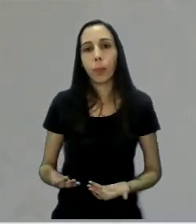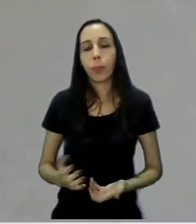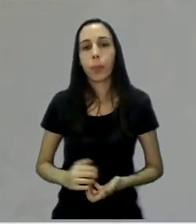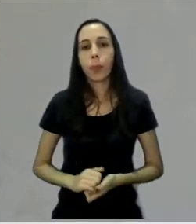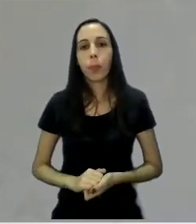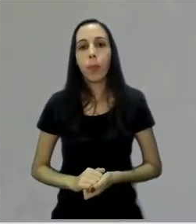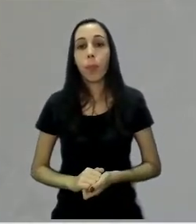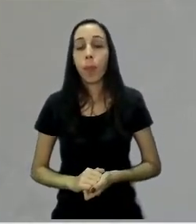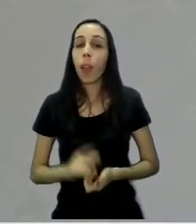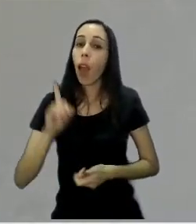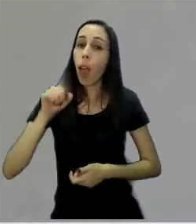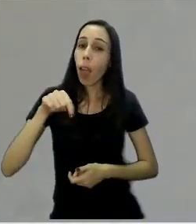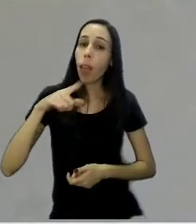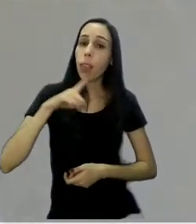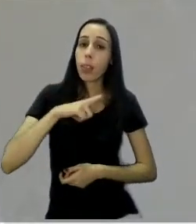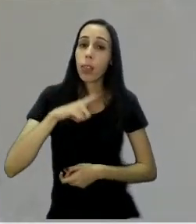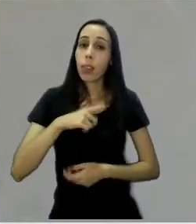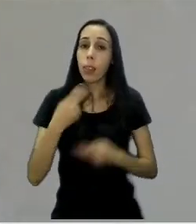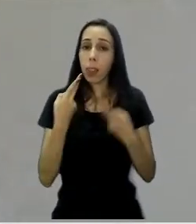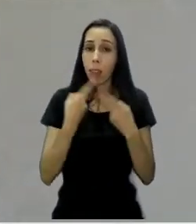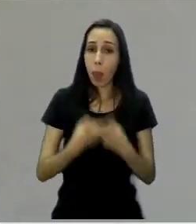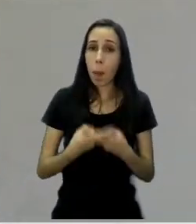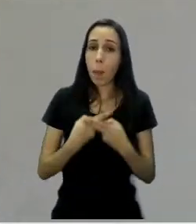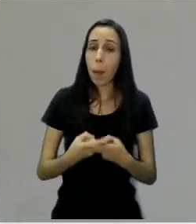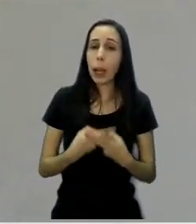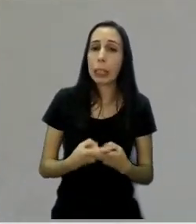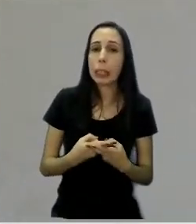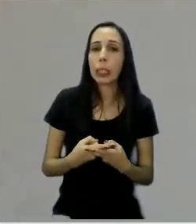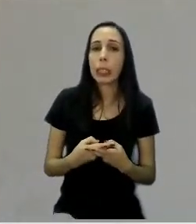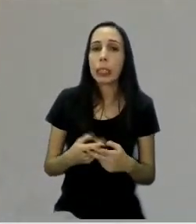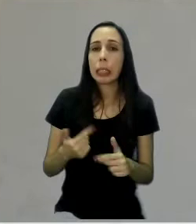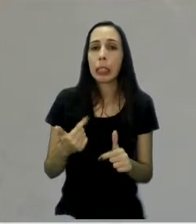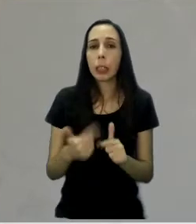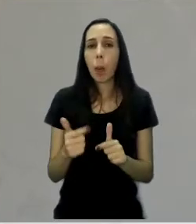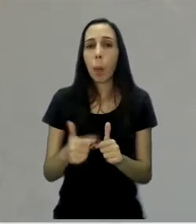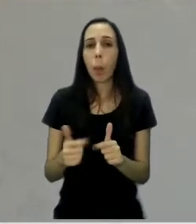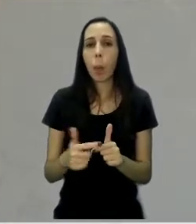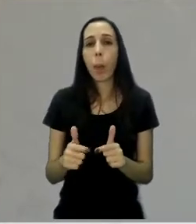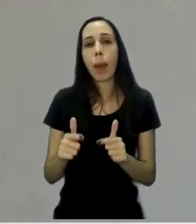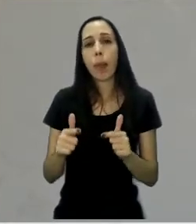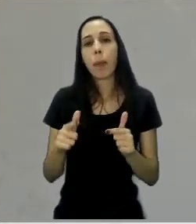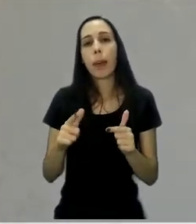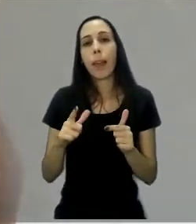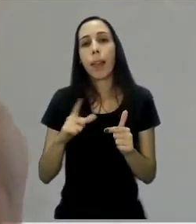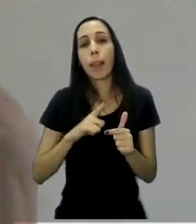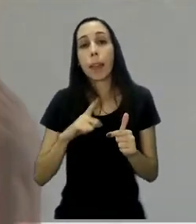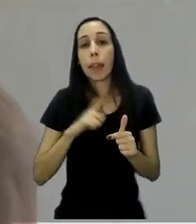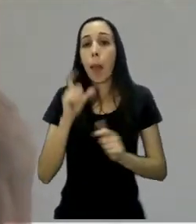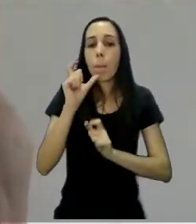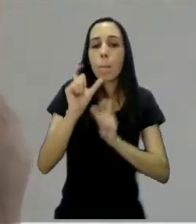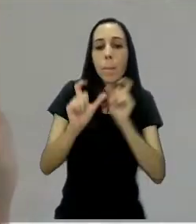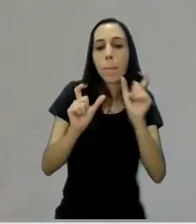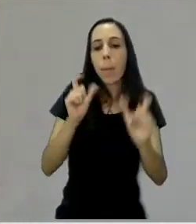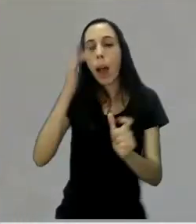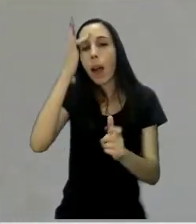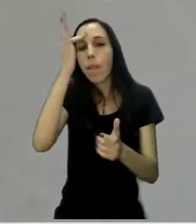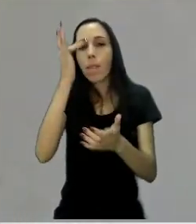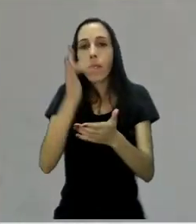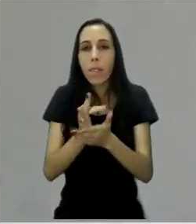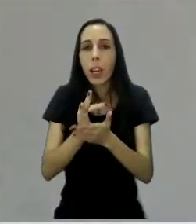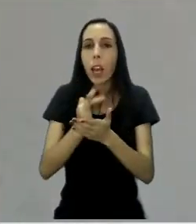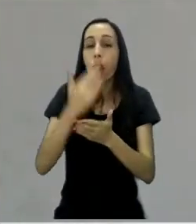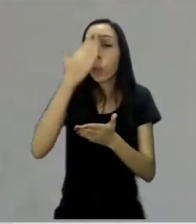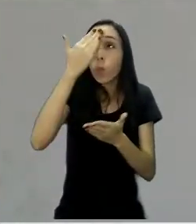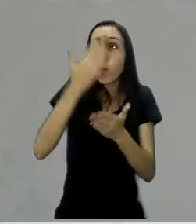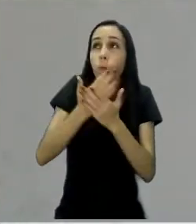Então é isso que isso é ter paciência na tribulação. É ter palavras de fé,